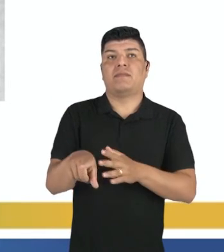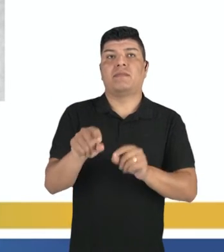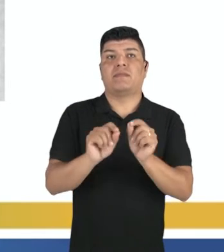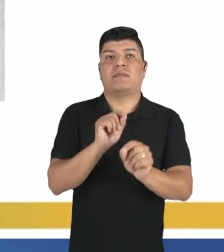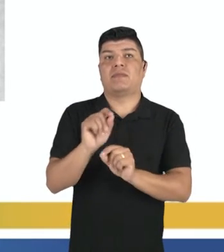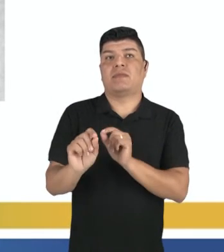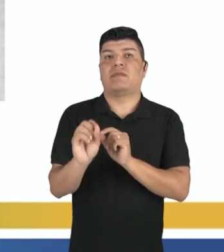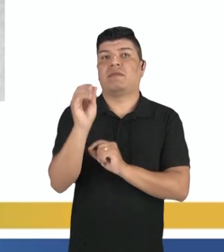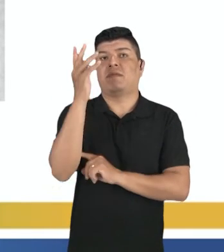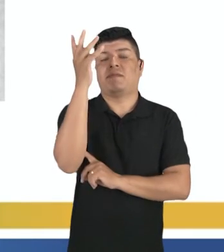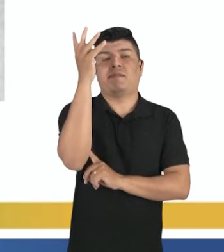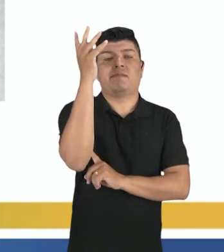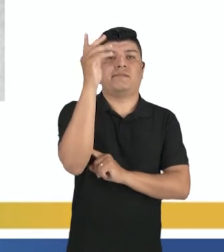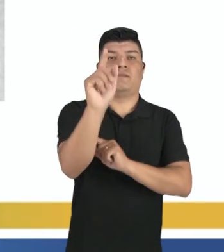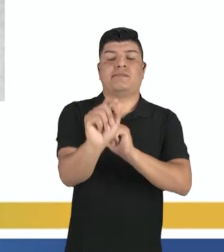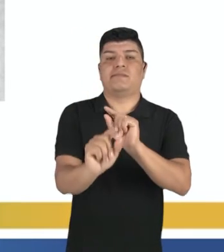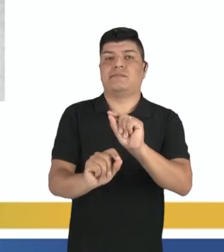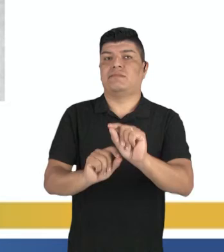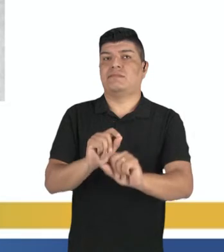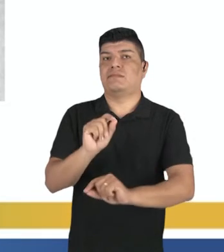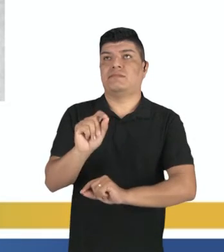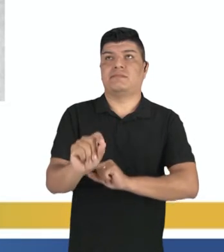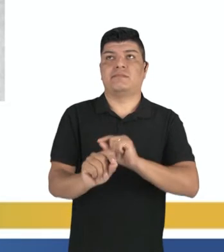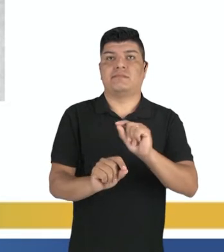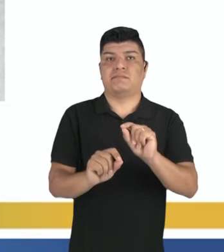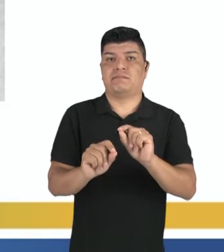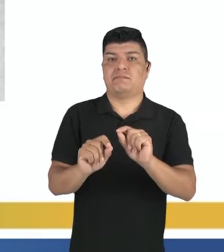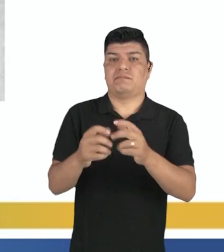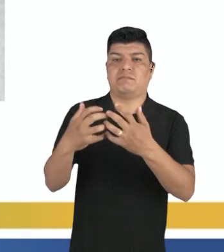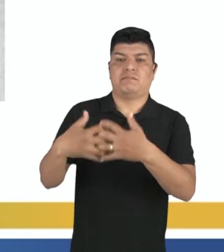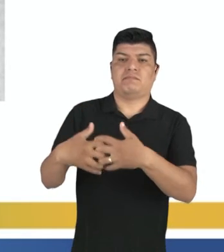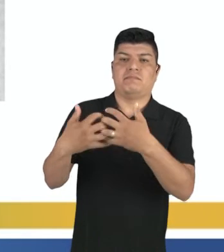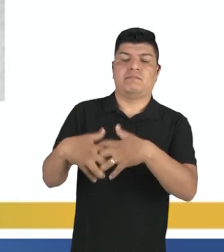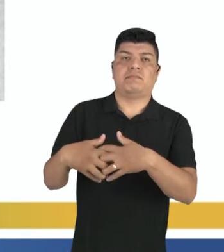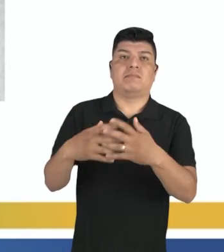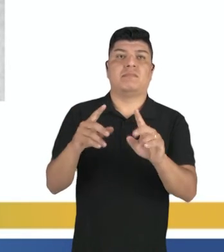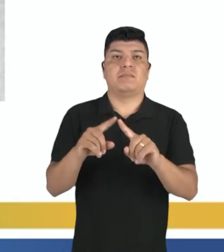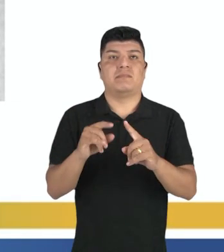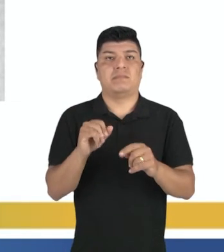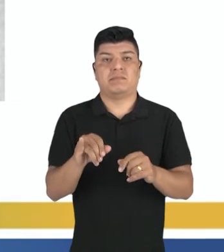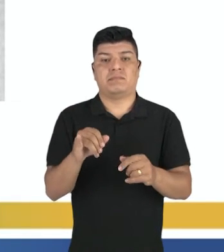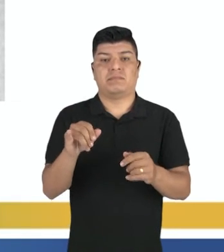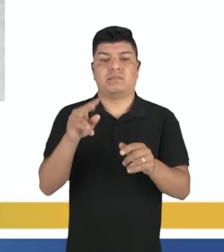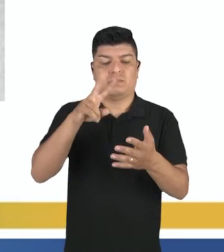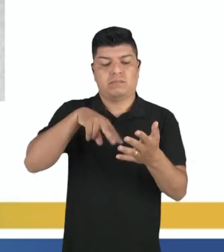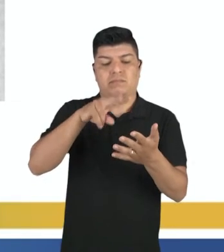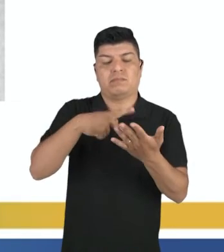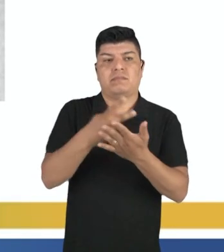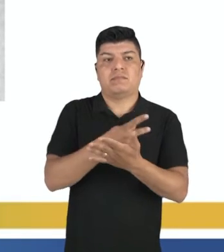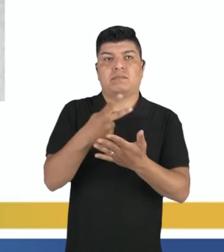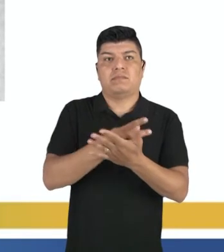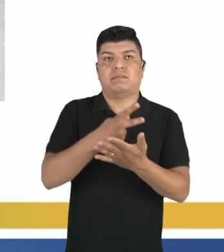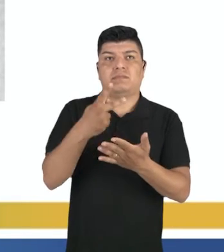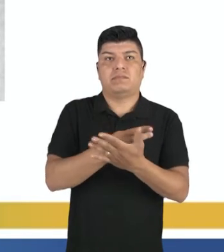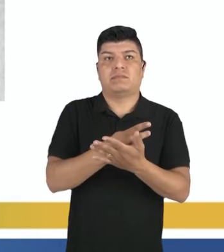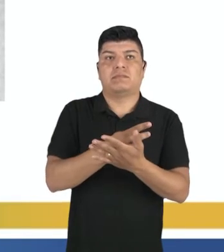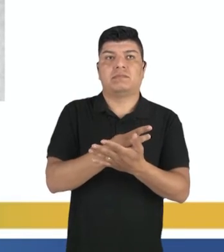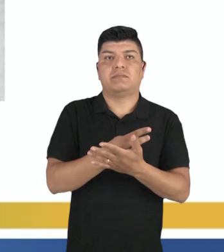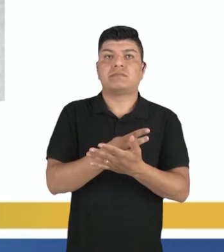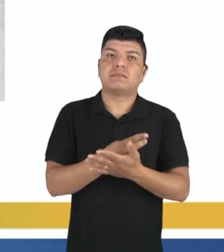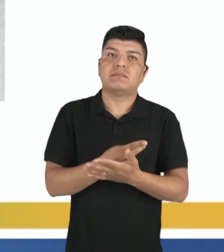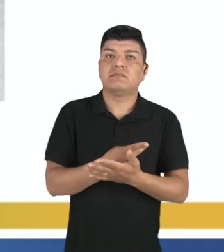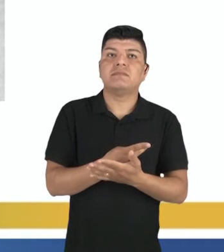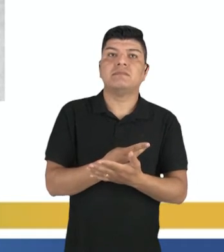vai ocasionar um desentendimento. Por exemplo, ó, se ler rápido aqui, ó, vamos arrasar eles. Olha a